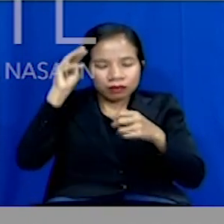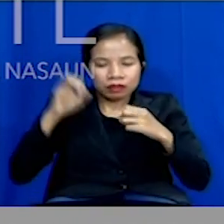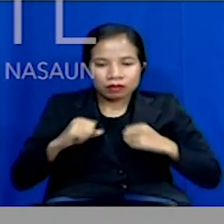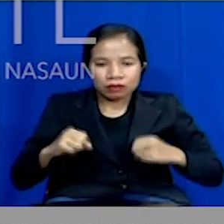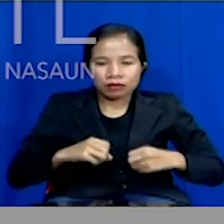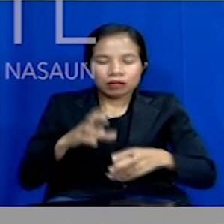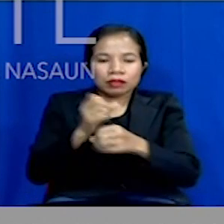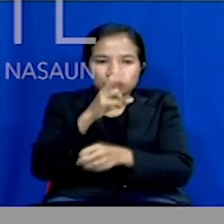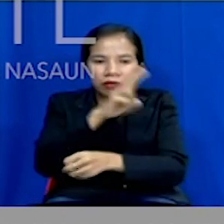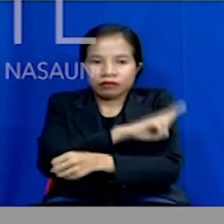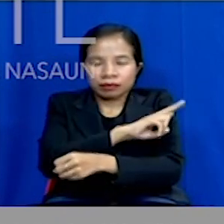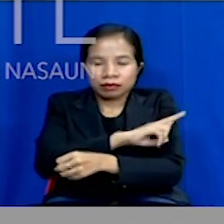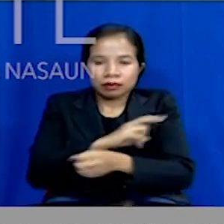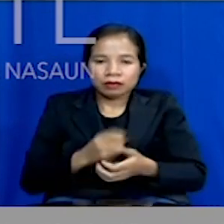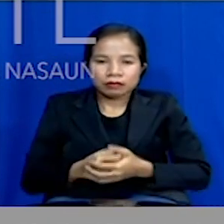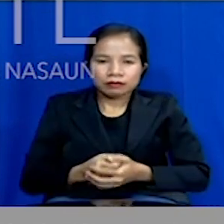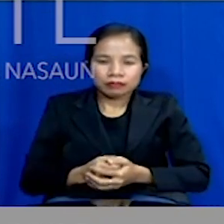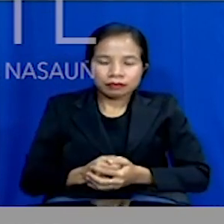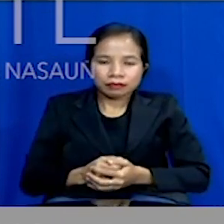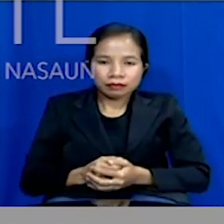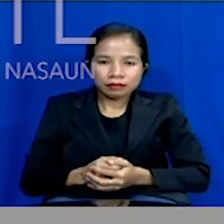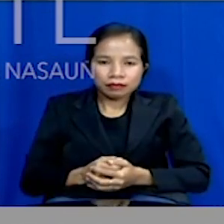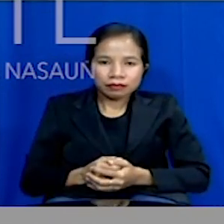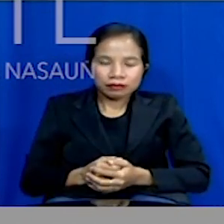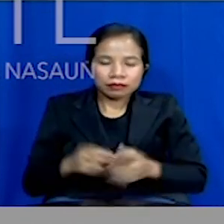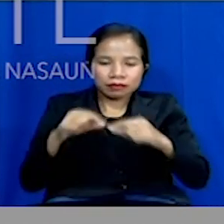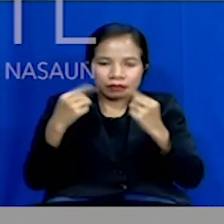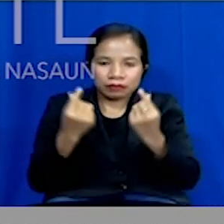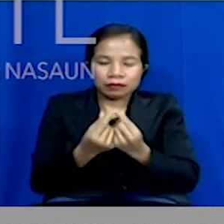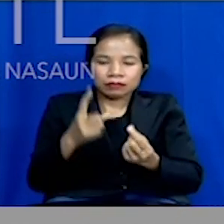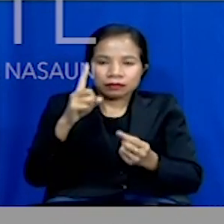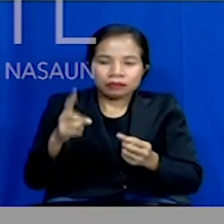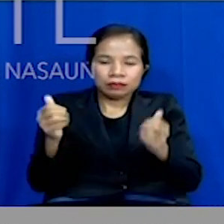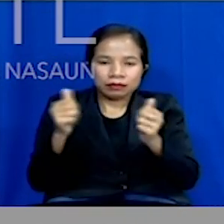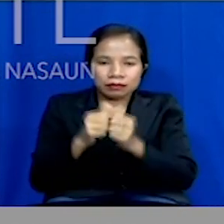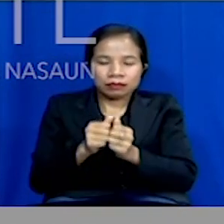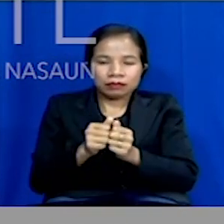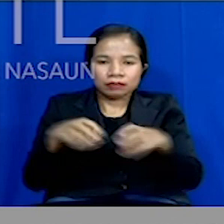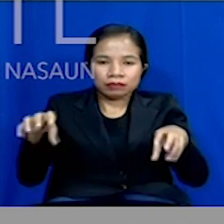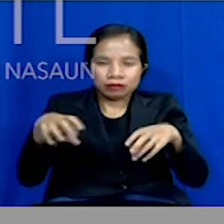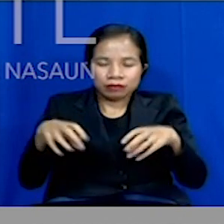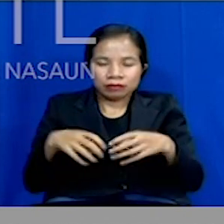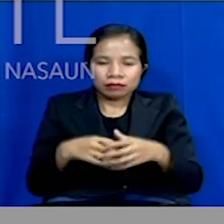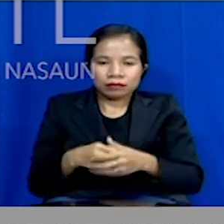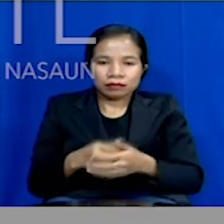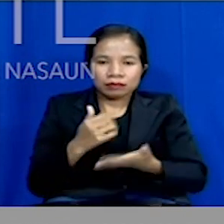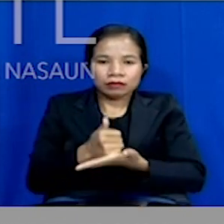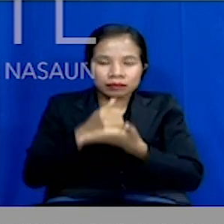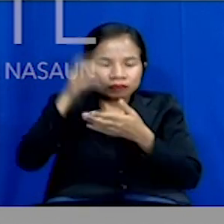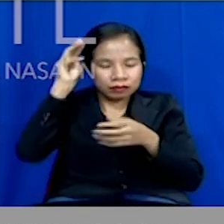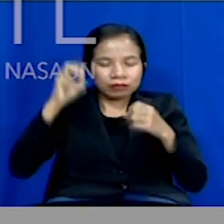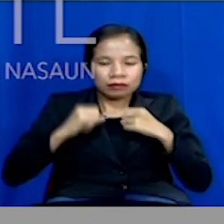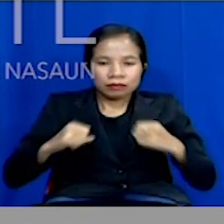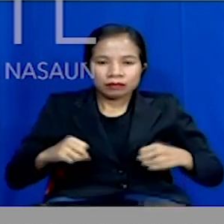vacina. E neruni kipa ida, o papel ida ne homisau ida ne, apo o Ministério da Saúde para